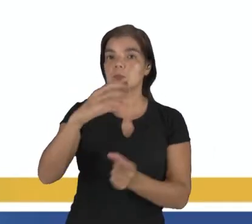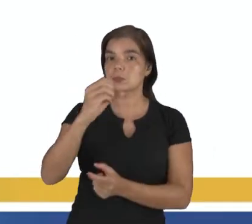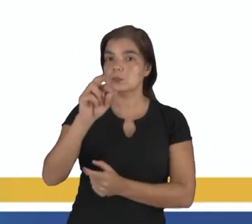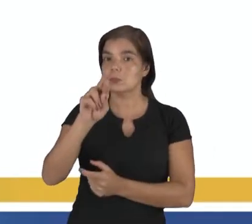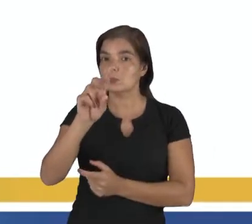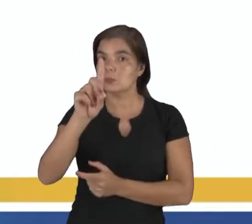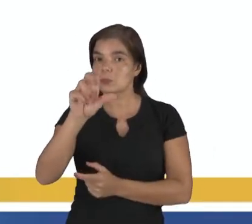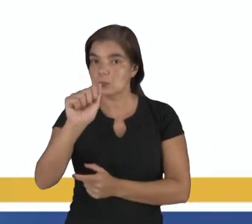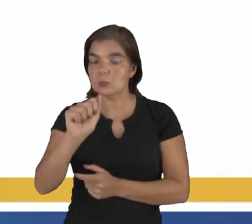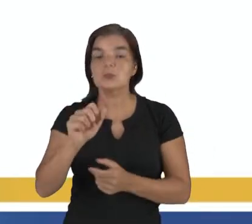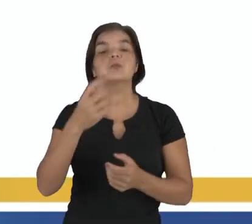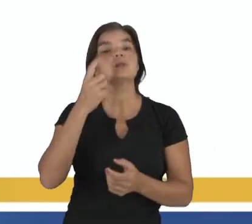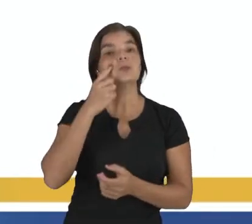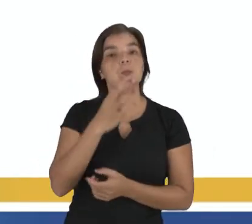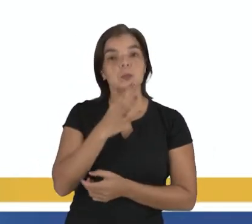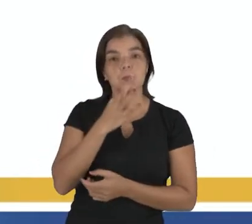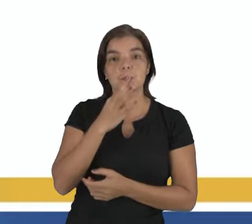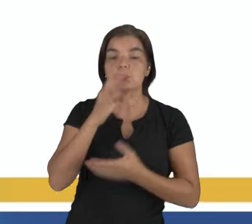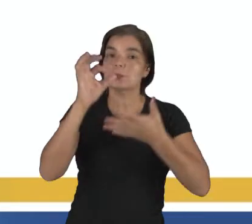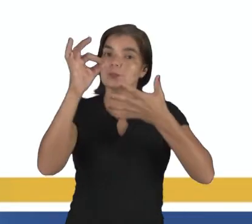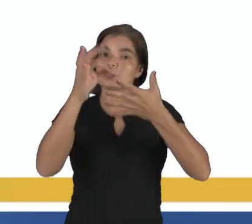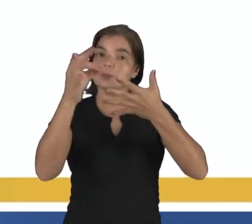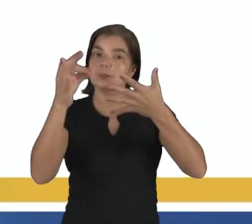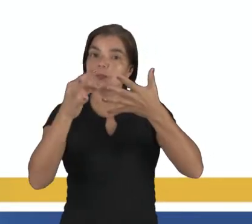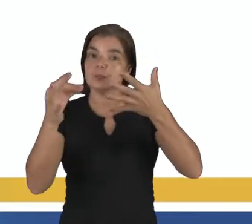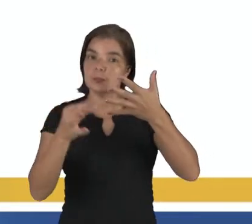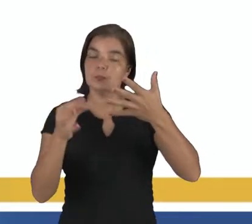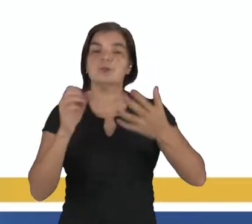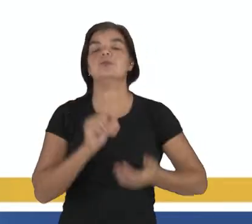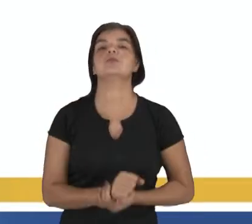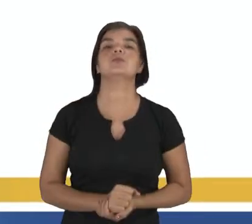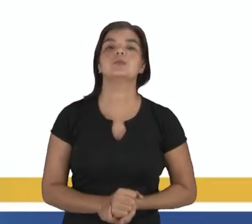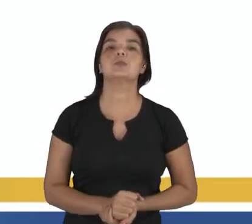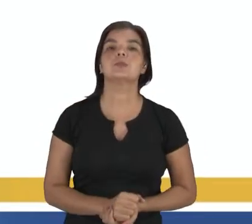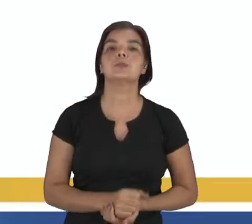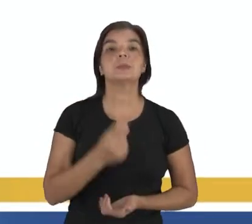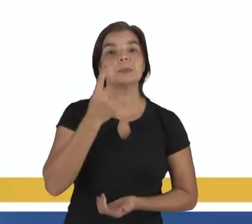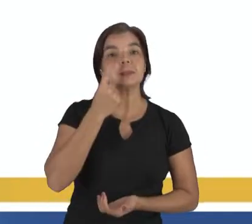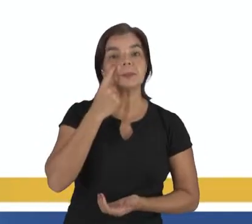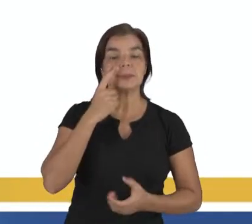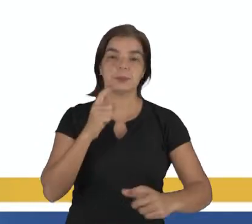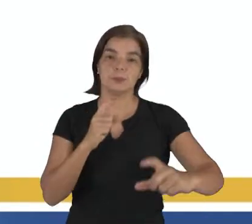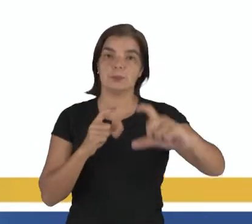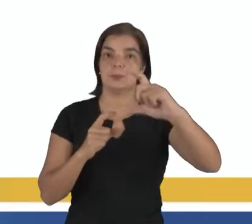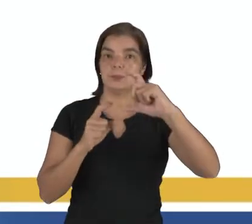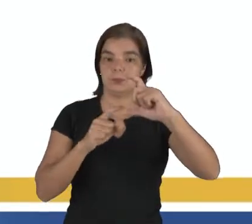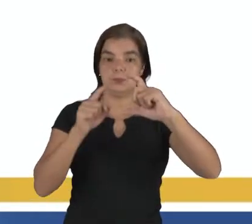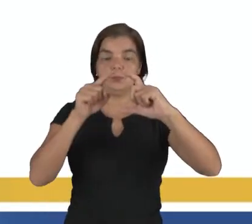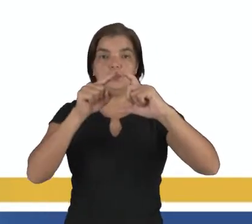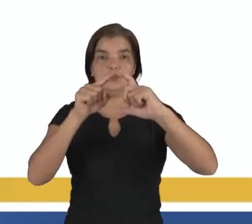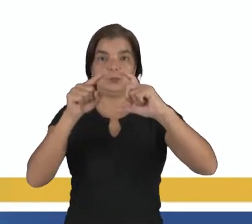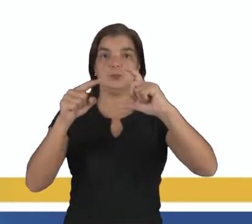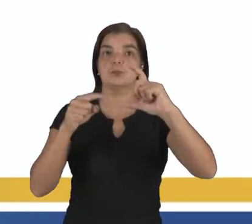um desses elementos. Então observem aí, ó, onde nós temos o raio,